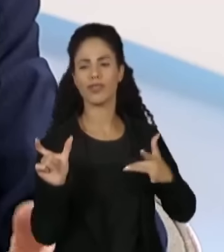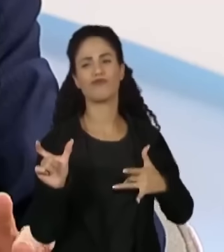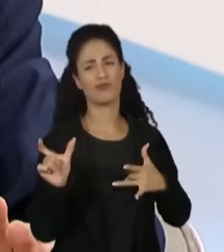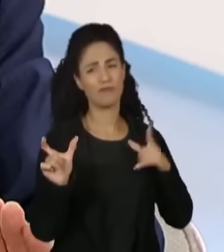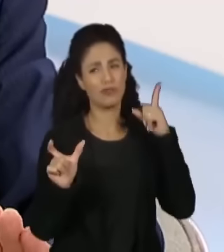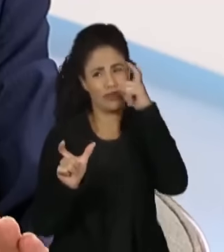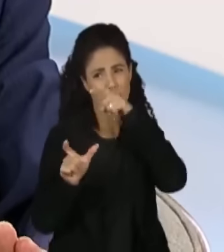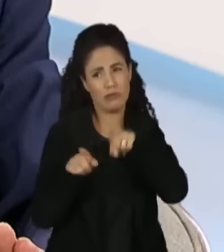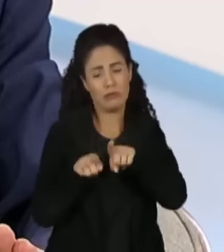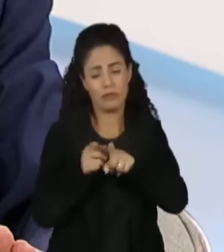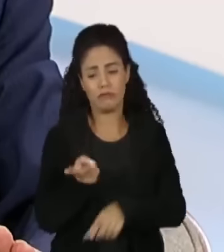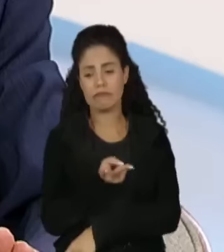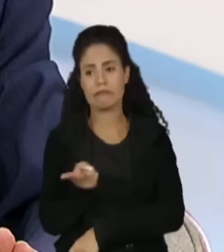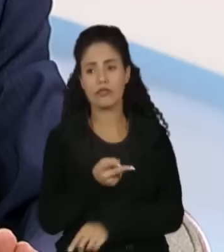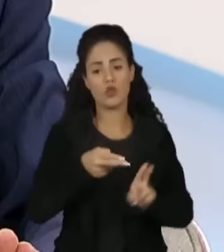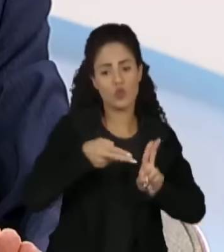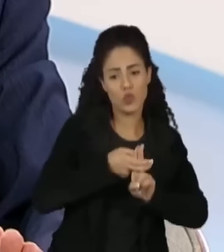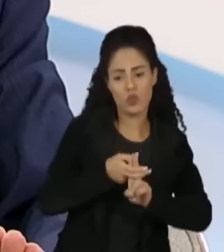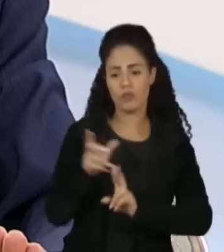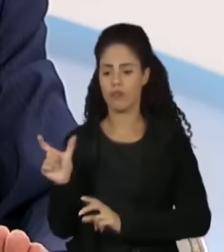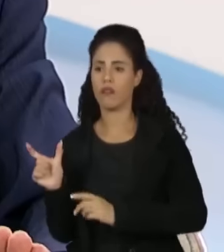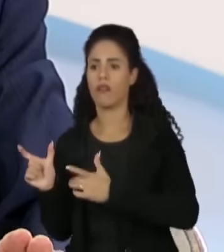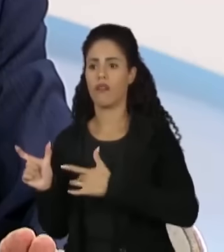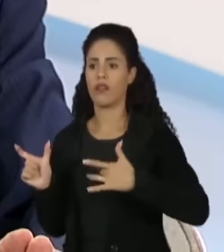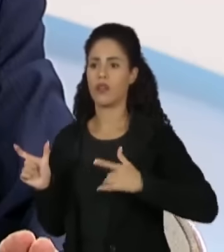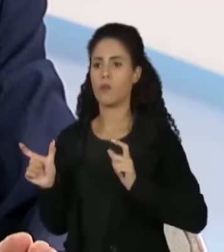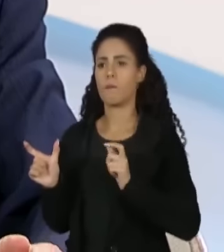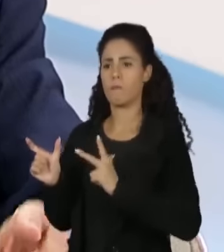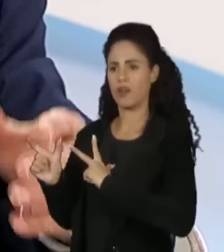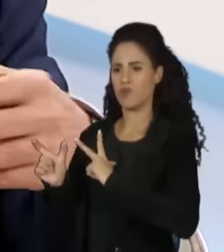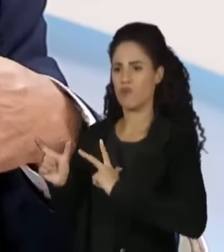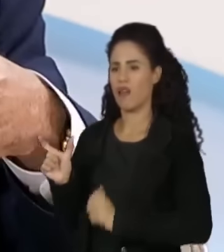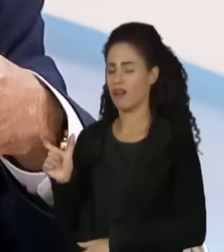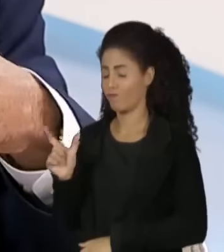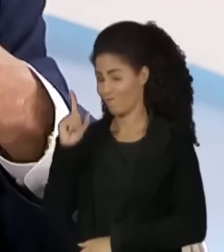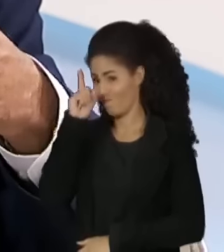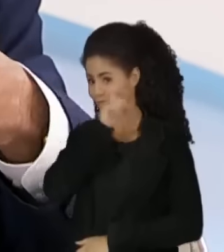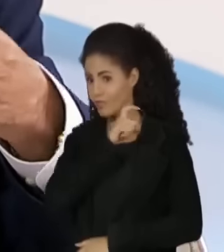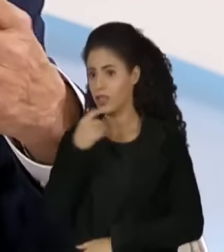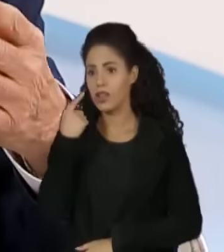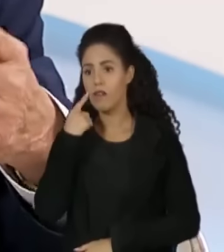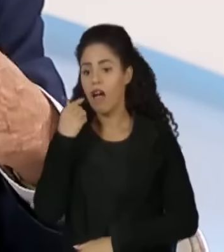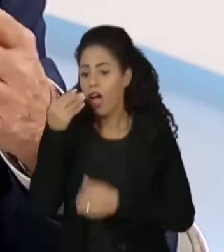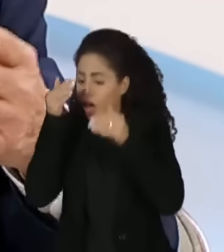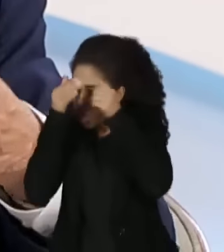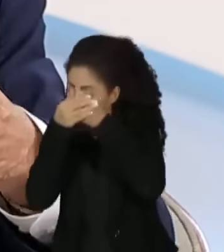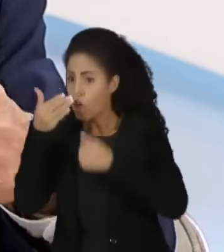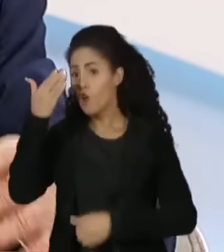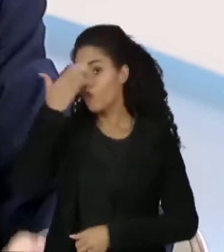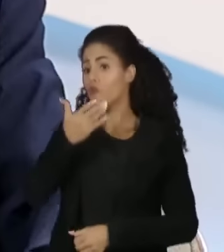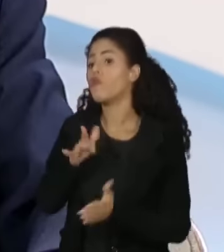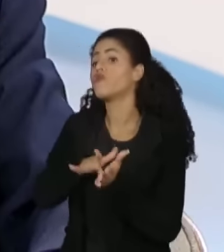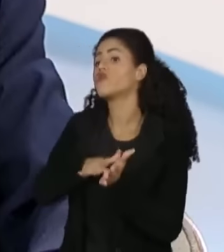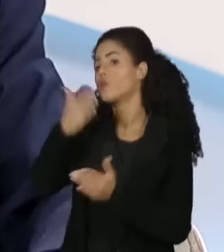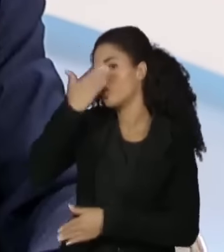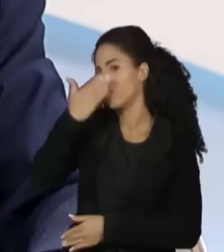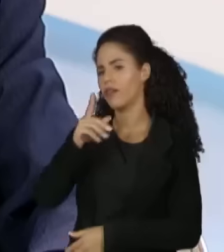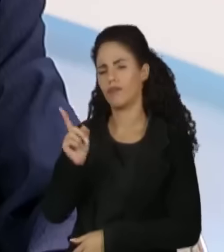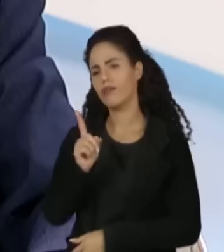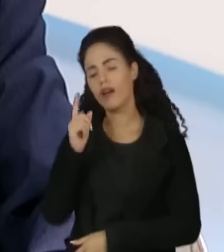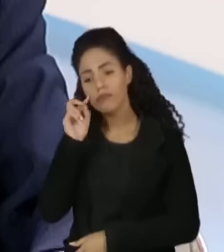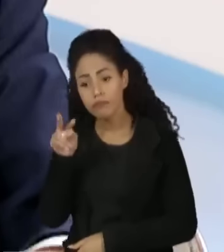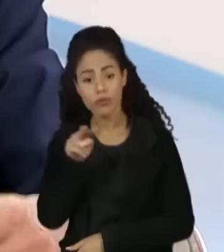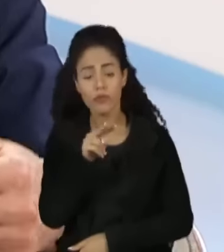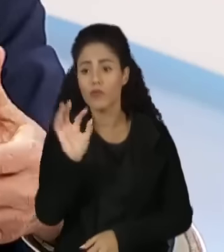saúde. Portanto, eu não gosto de tapar o sol com a peneira. Existem áreas ainda no Brasil de insegurança